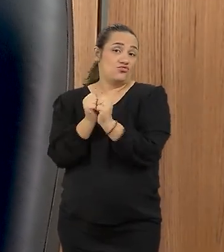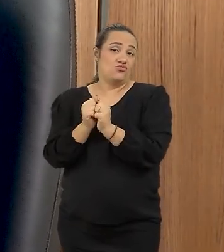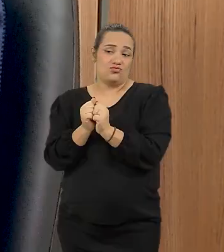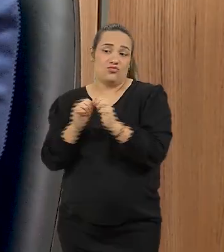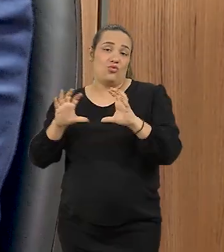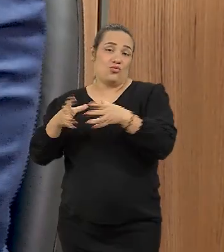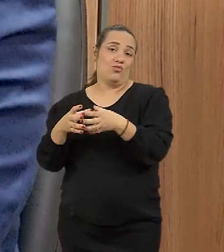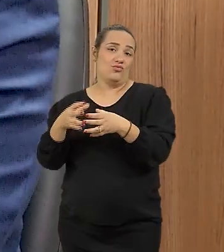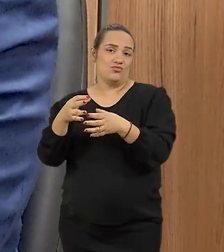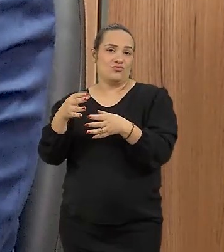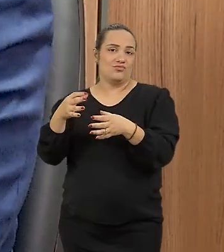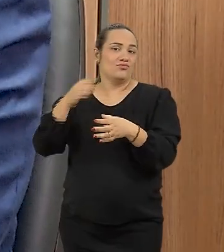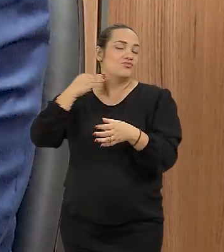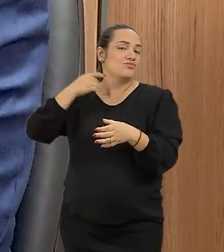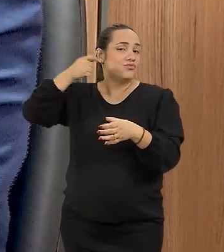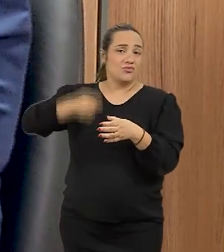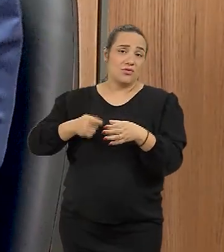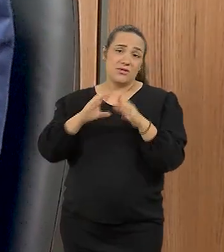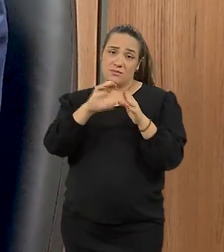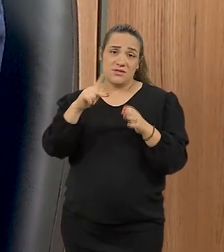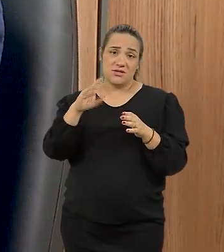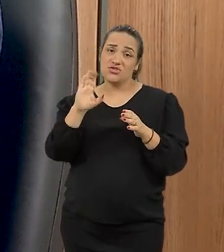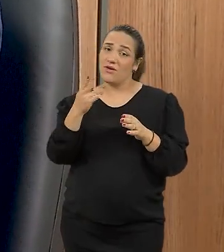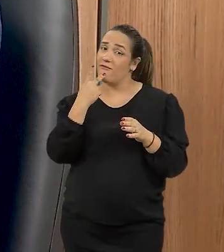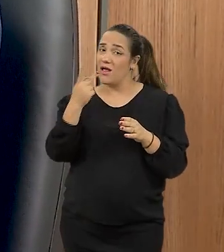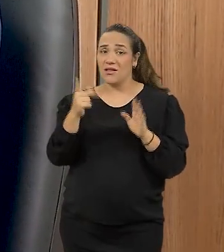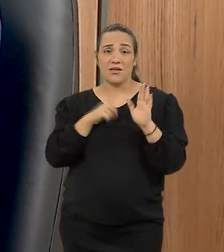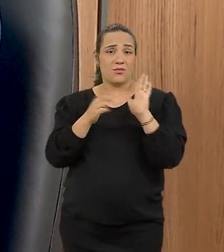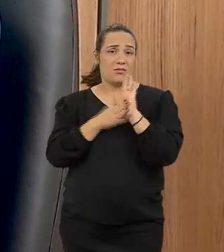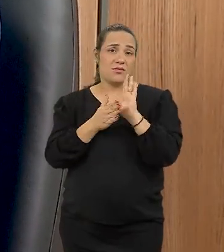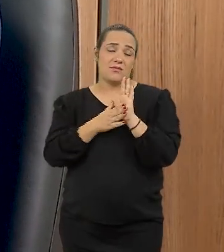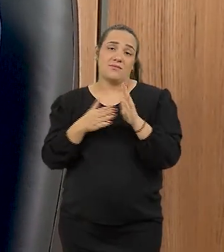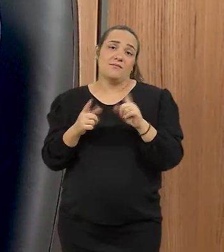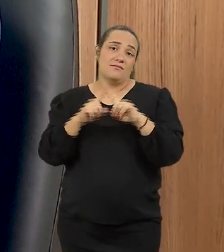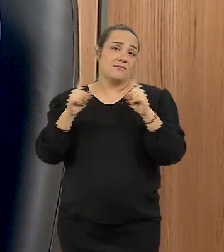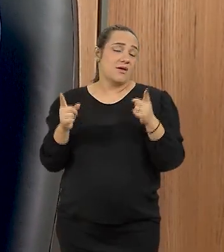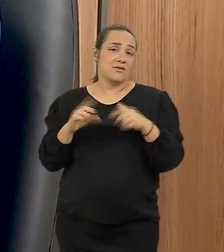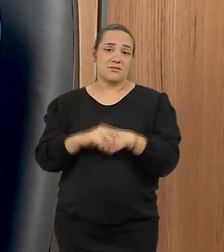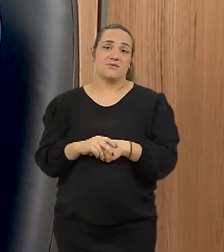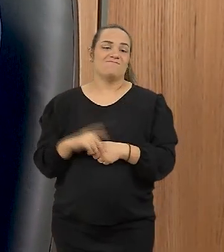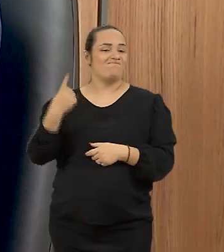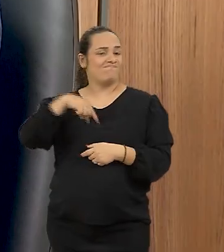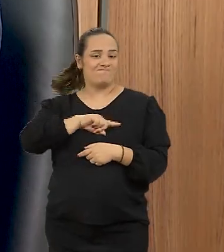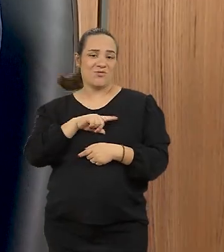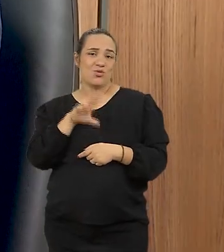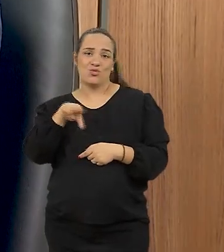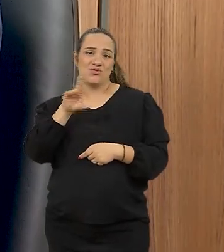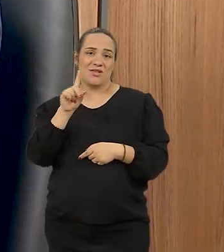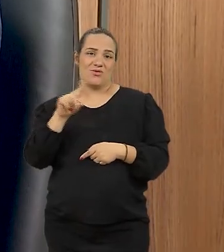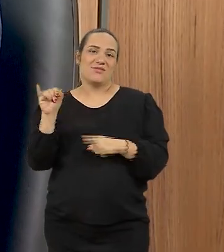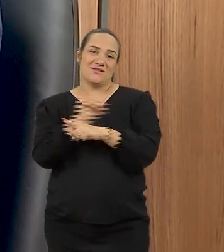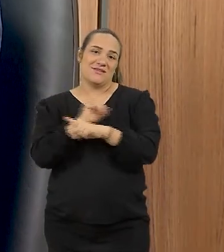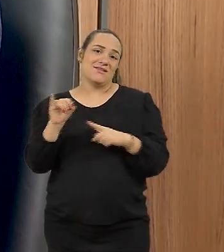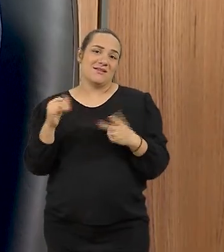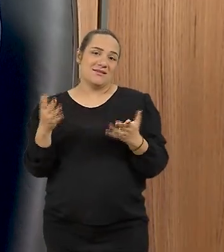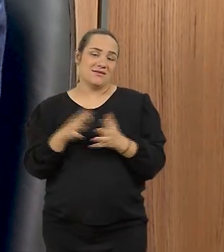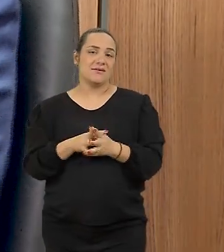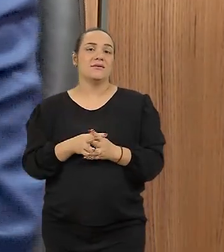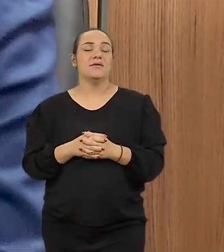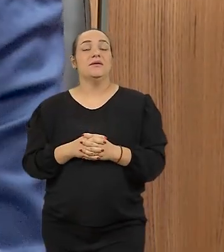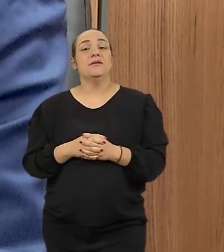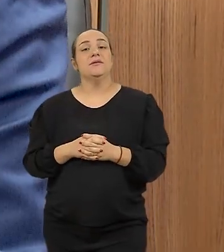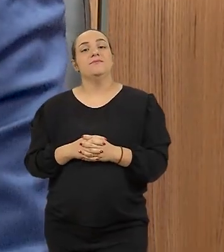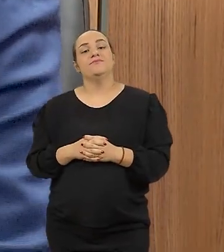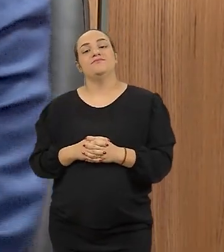decidem em conjunto. O Código prevê isso. E nós não temos feito valer essa prática.